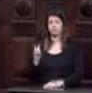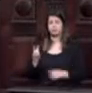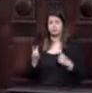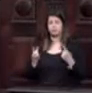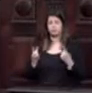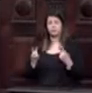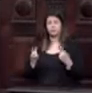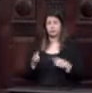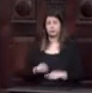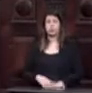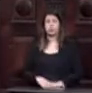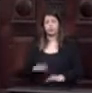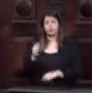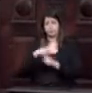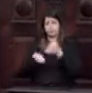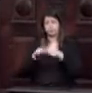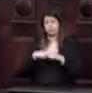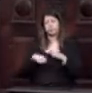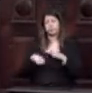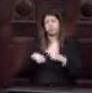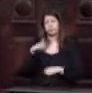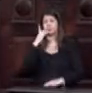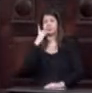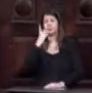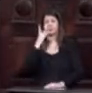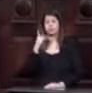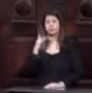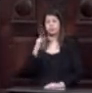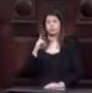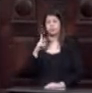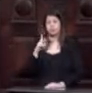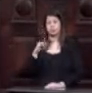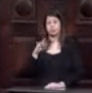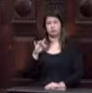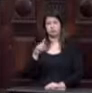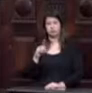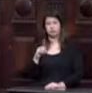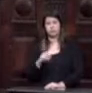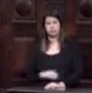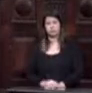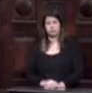5-1. Pela Comissão de Orçamento, deputado Paulo Melo.